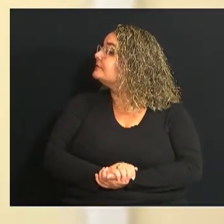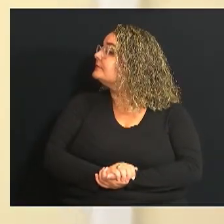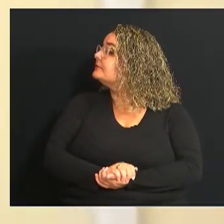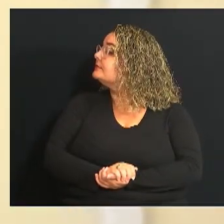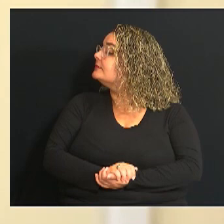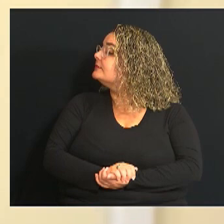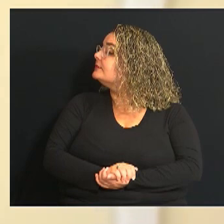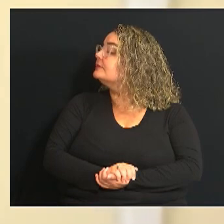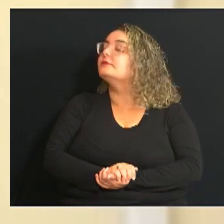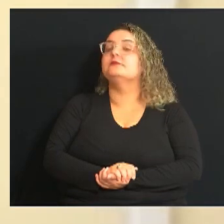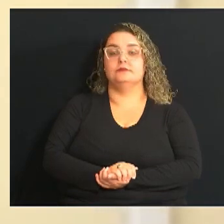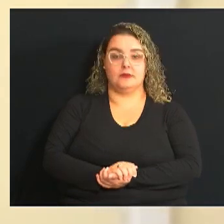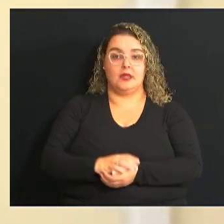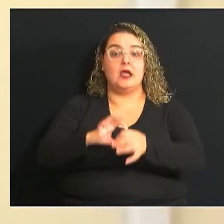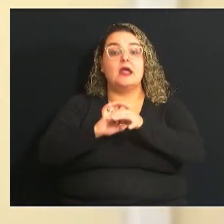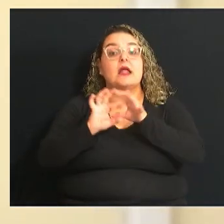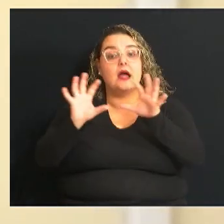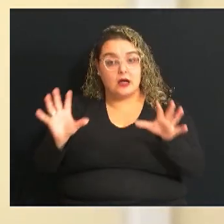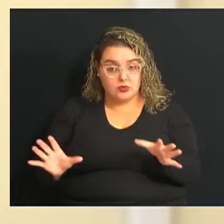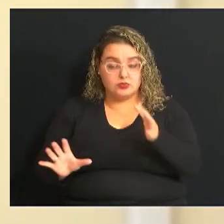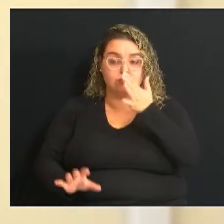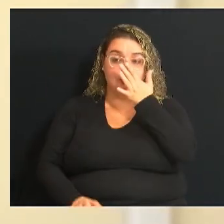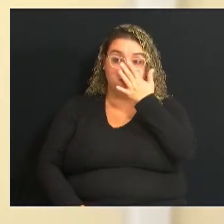separou para você.